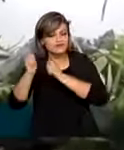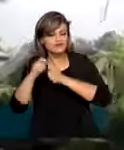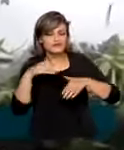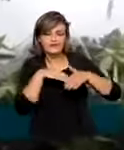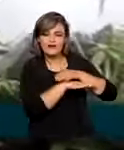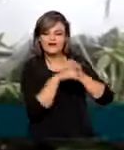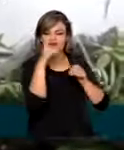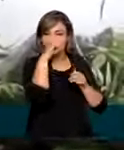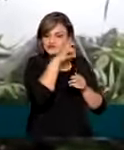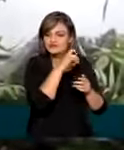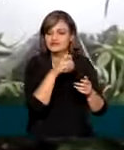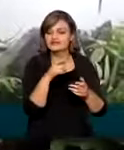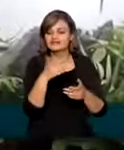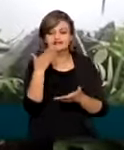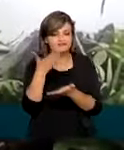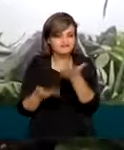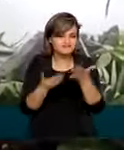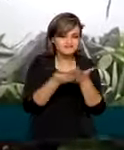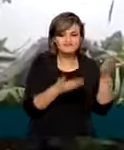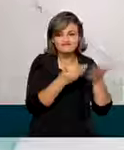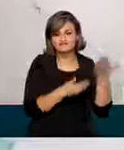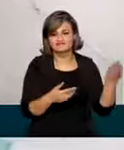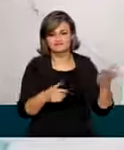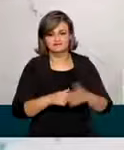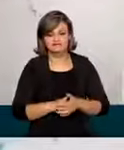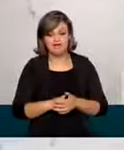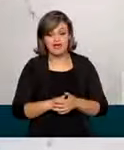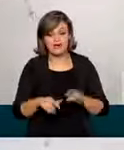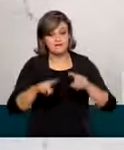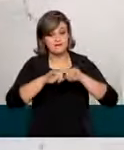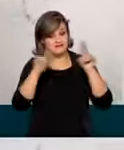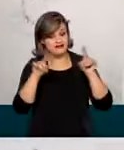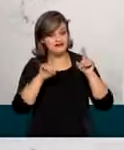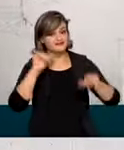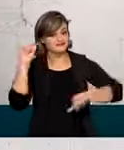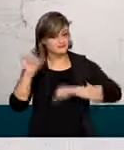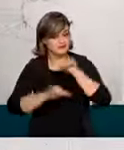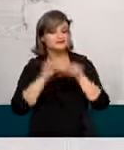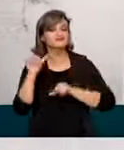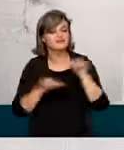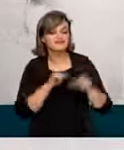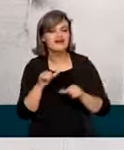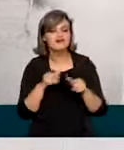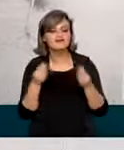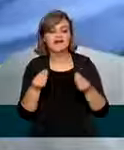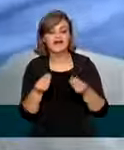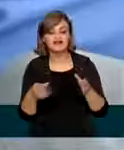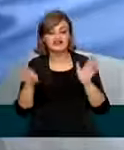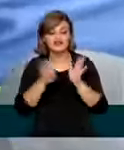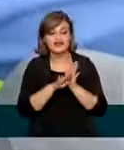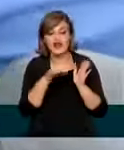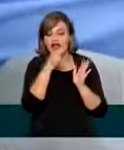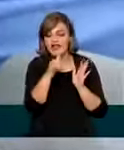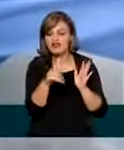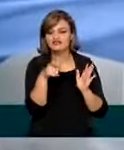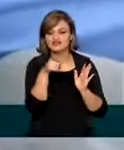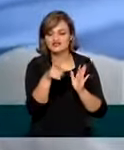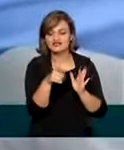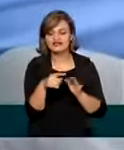produto e a gente perde muito, né, com isso. Mas essa história está mudando com a chegada da energia